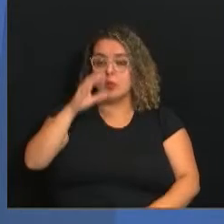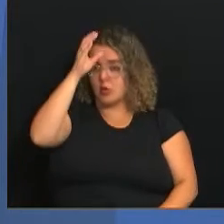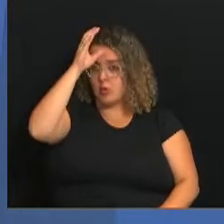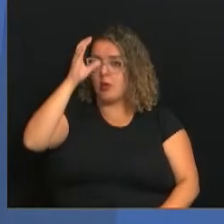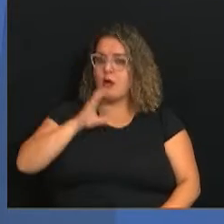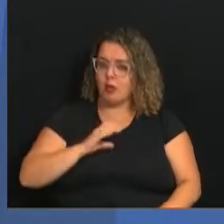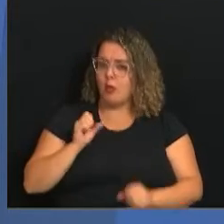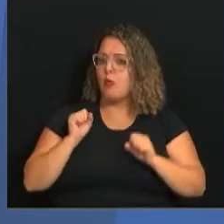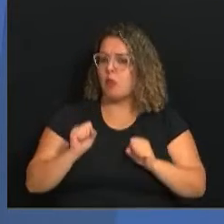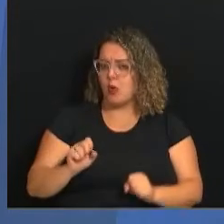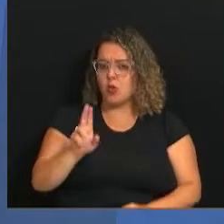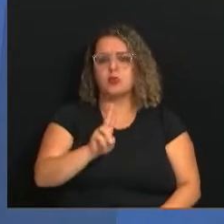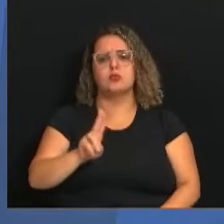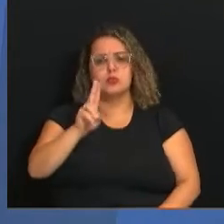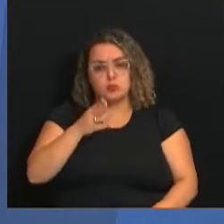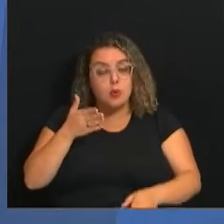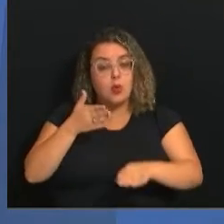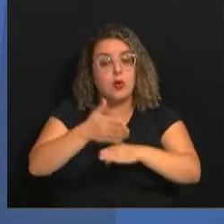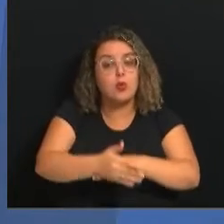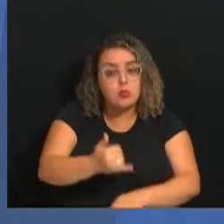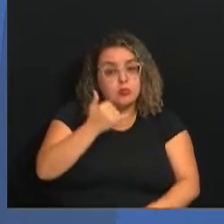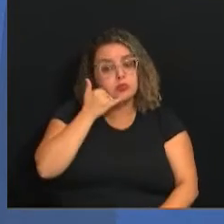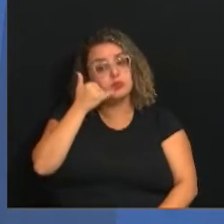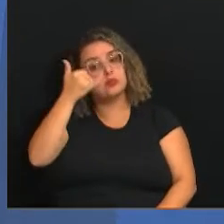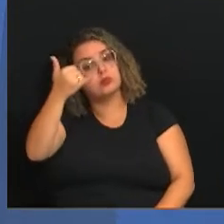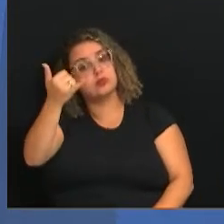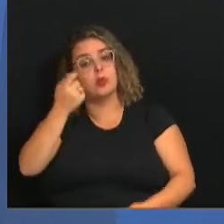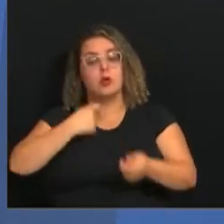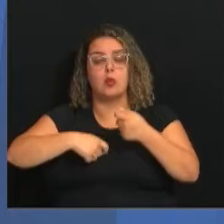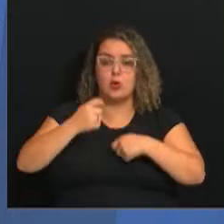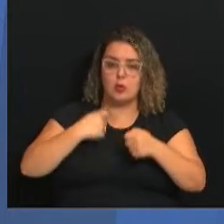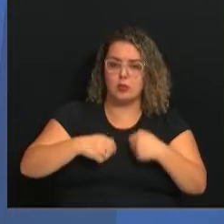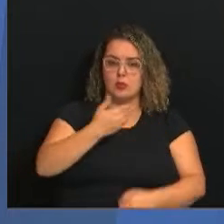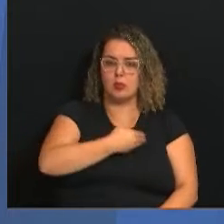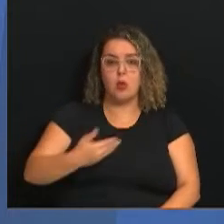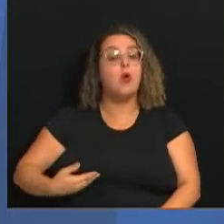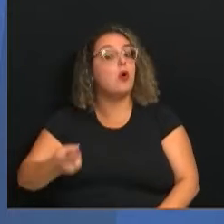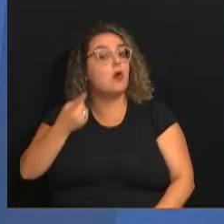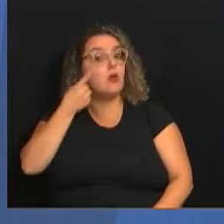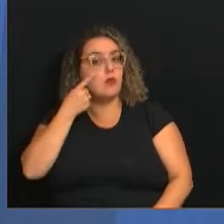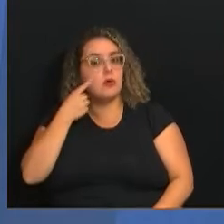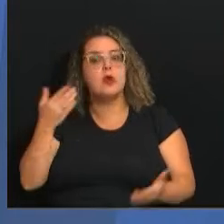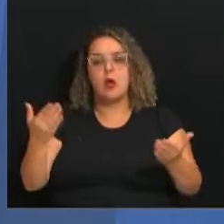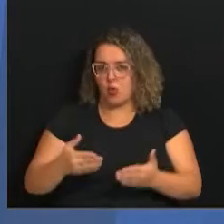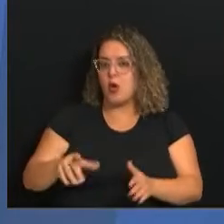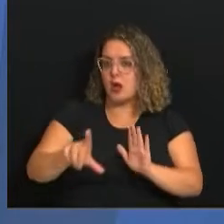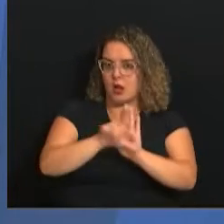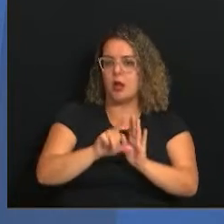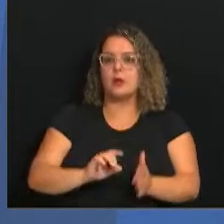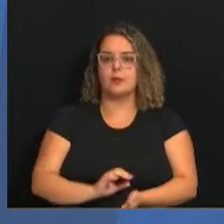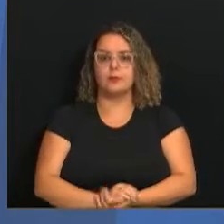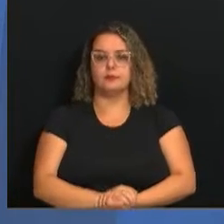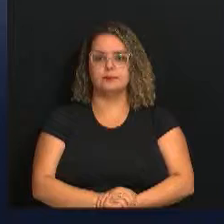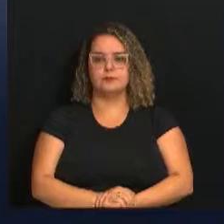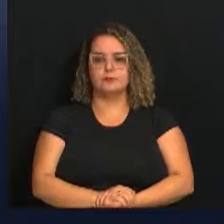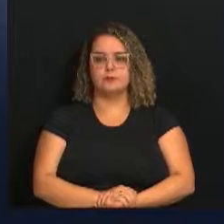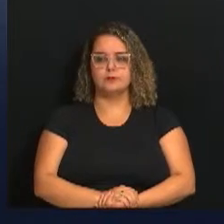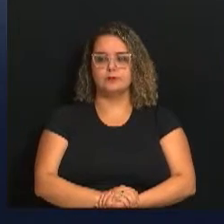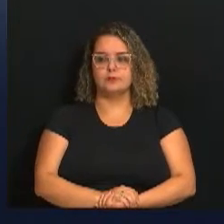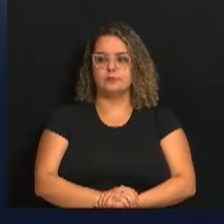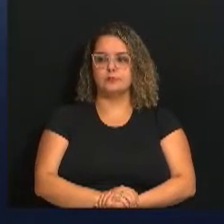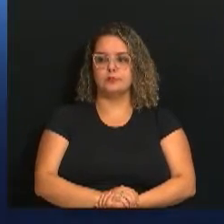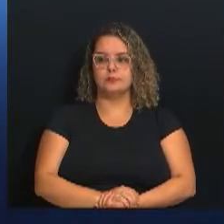trabalhar como aprendiz, né? E dos 16 até com registro em carteira, né? Mas antes disso, de forma alguma a